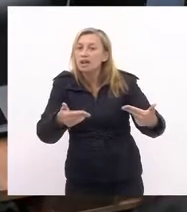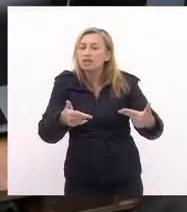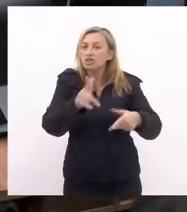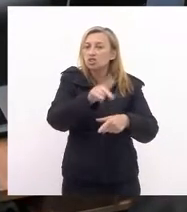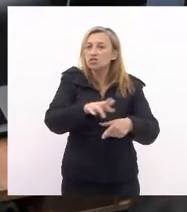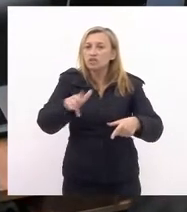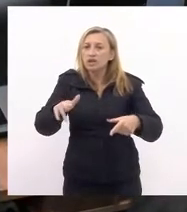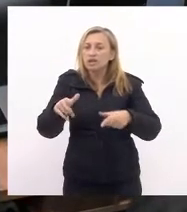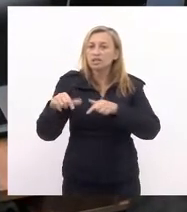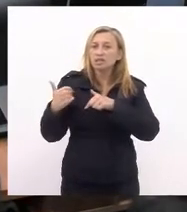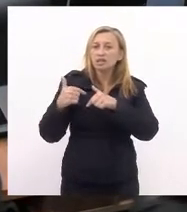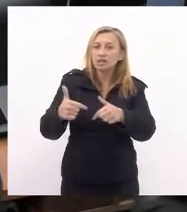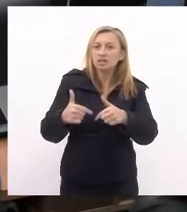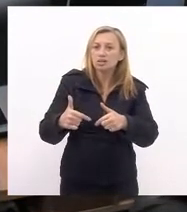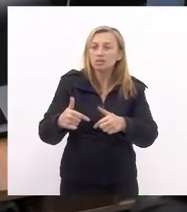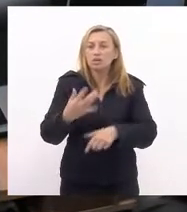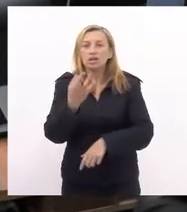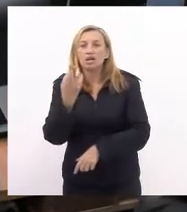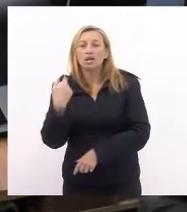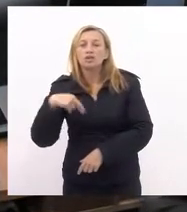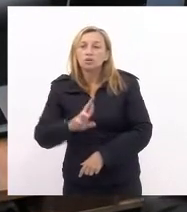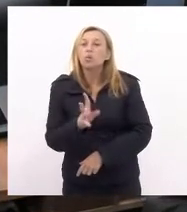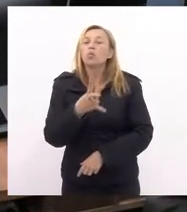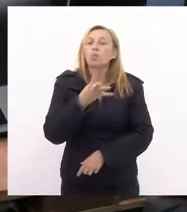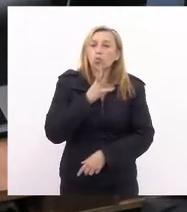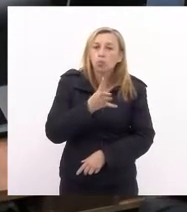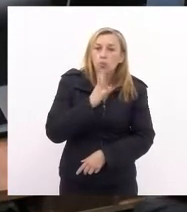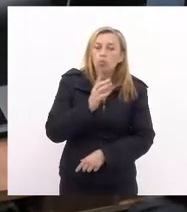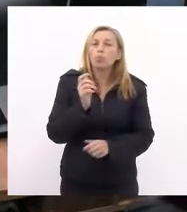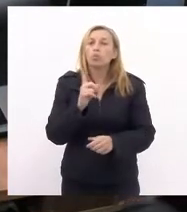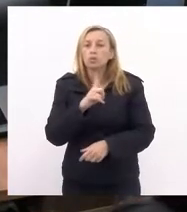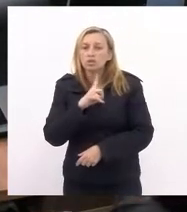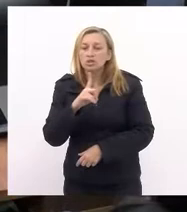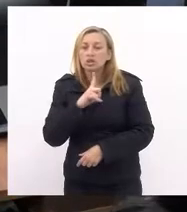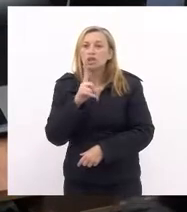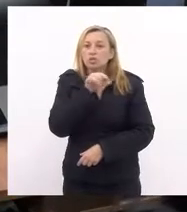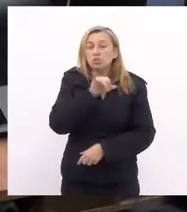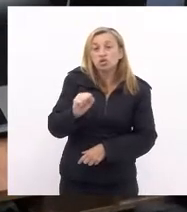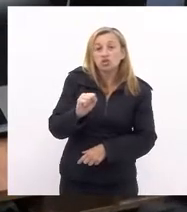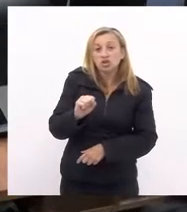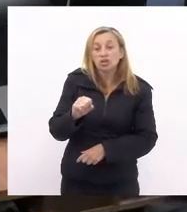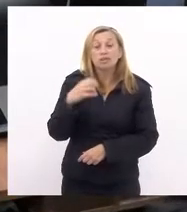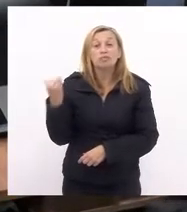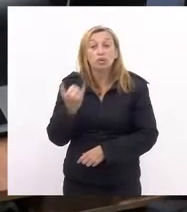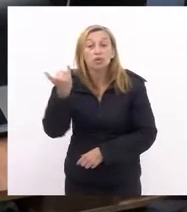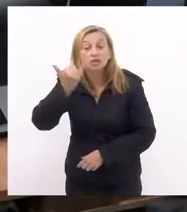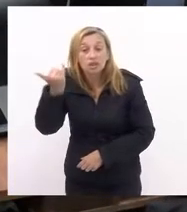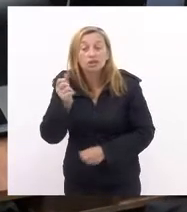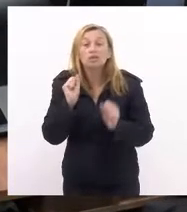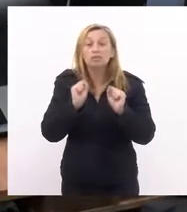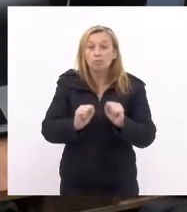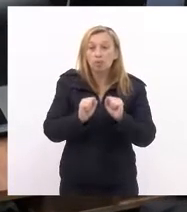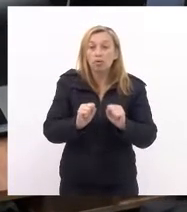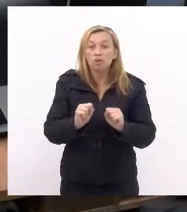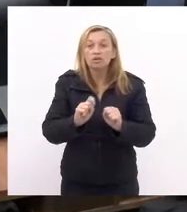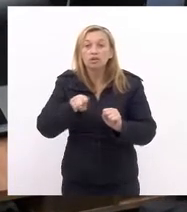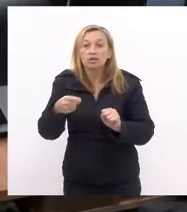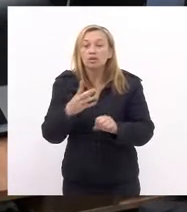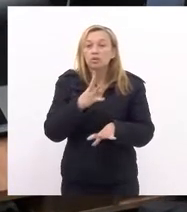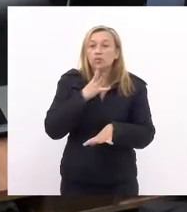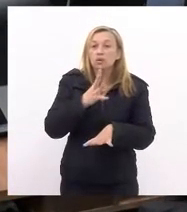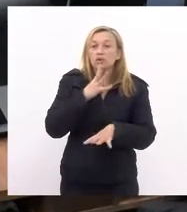diversas tradições religiosas tenham conhecimento das datas sagradas e possam, através do